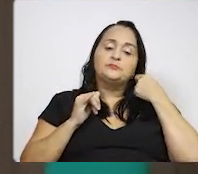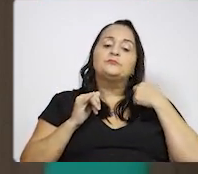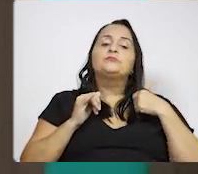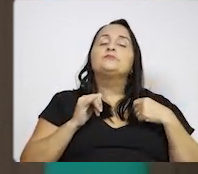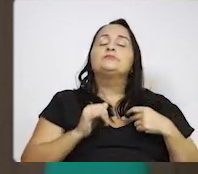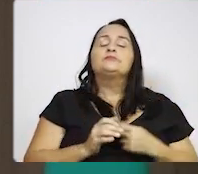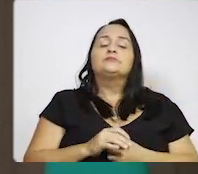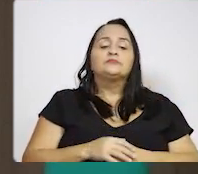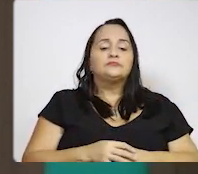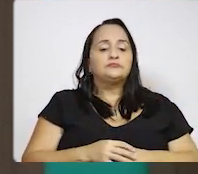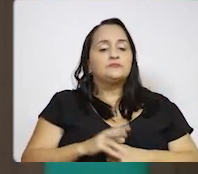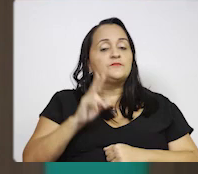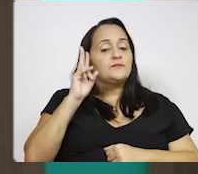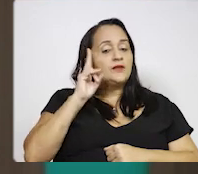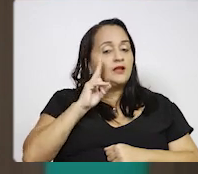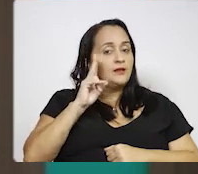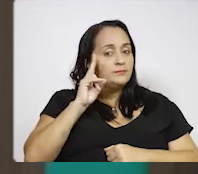baixo.